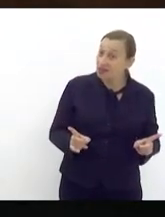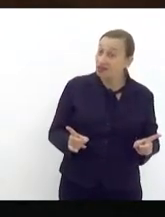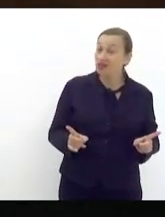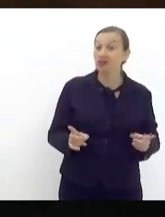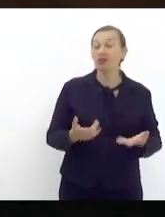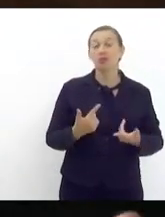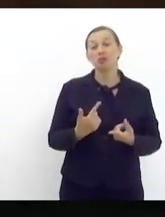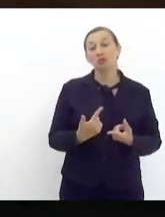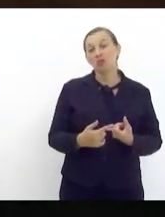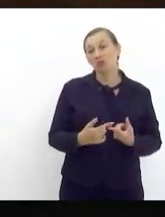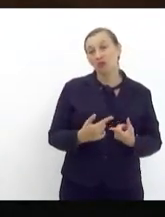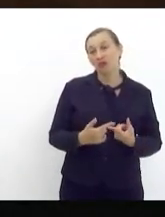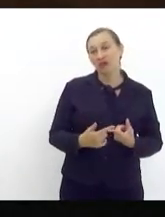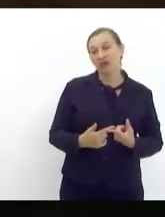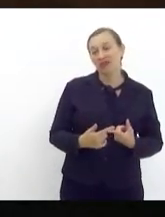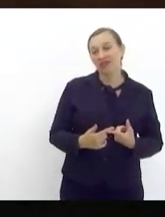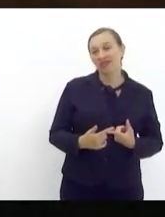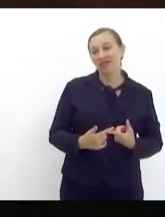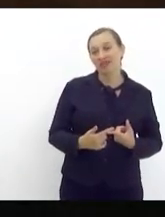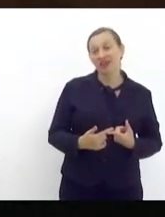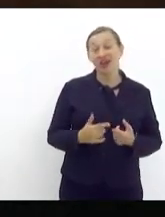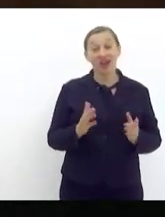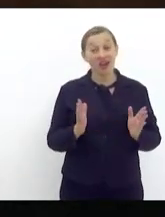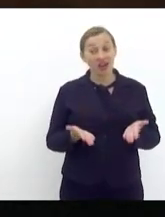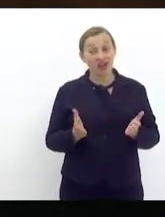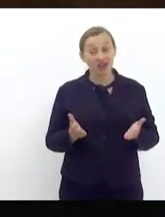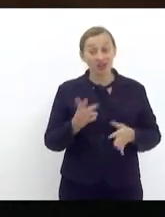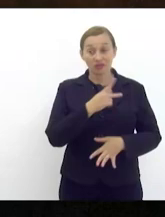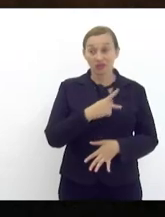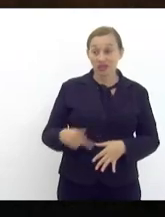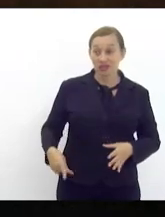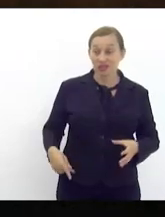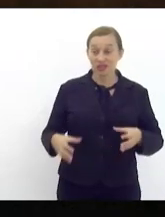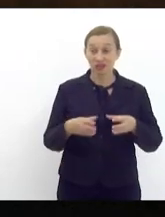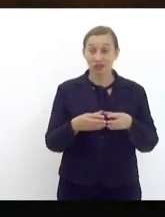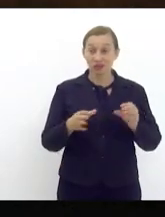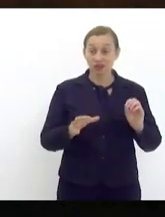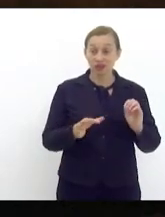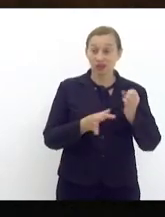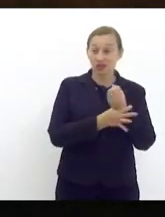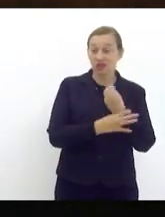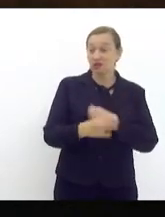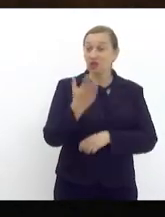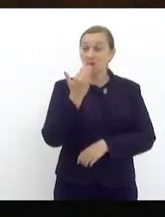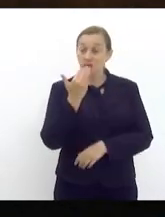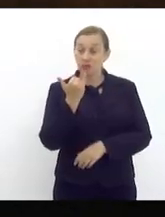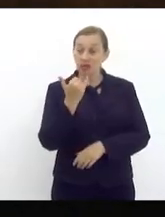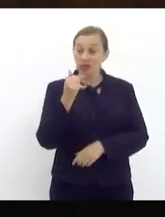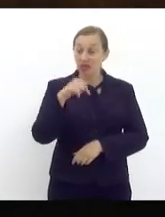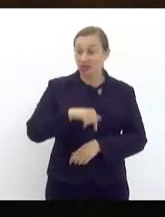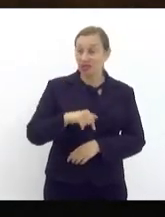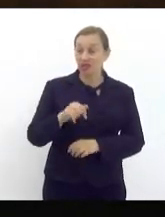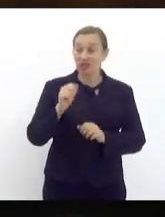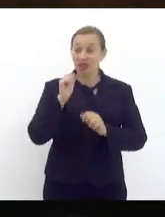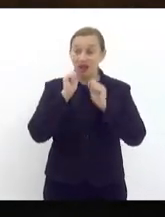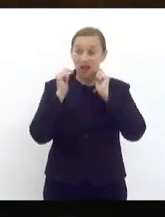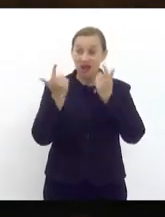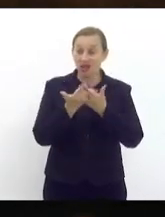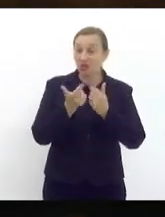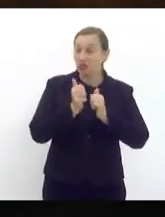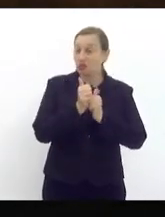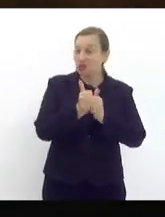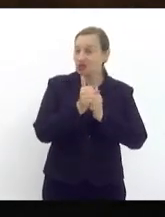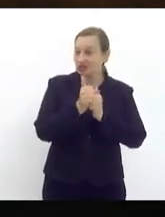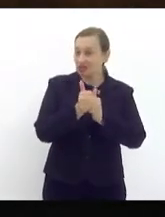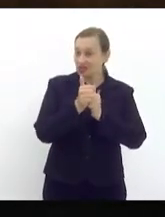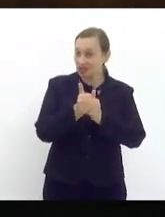sobretudo porque eu agora estou presidenta da Comissão de Segurança Alimentar aqui da LERJ e estou seguindo